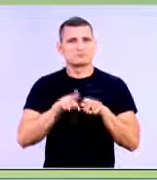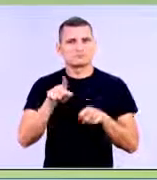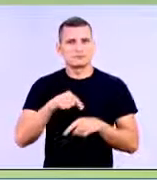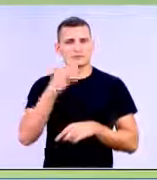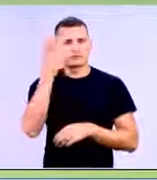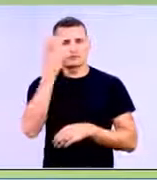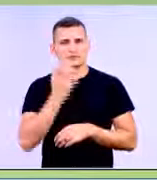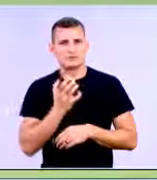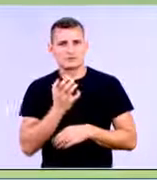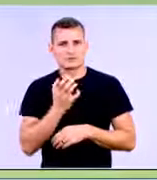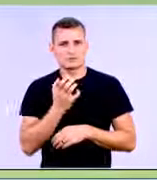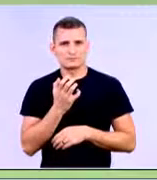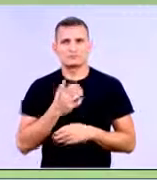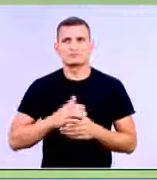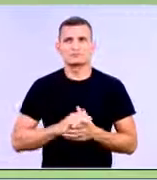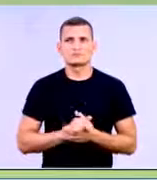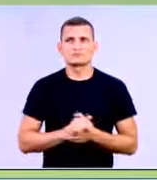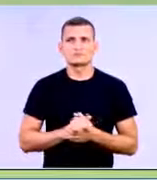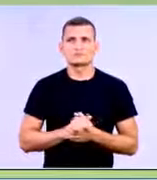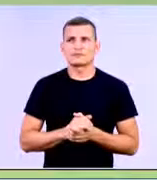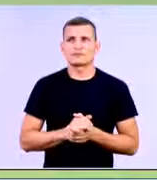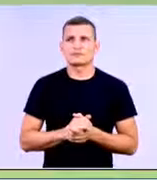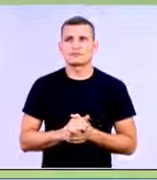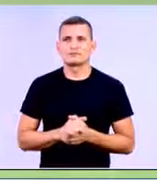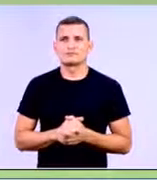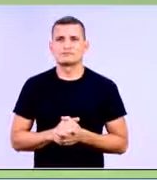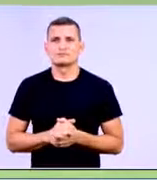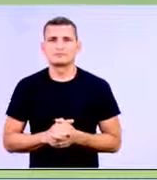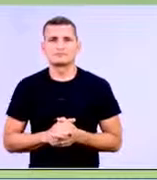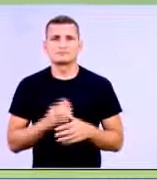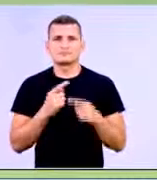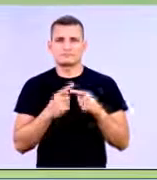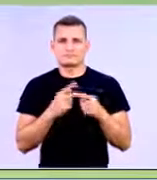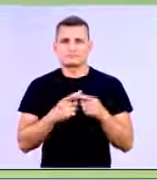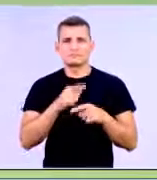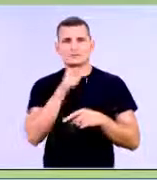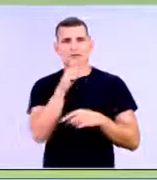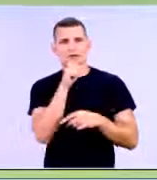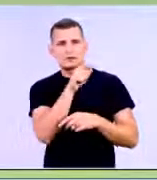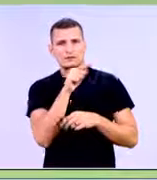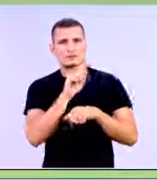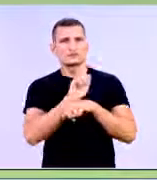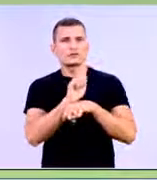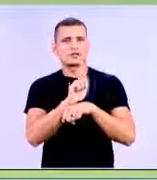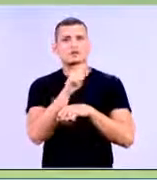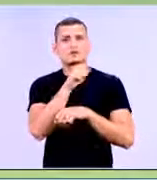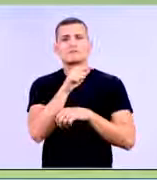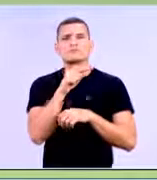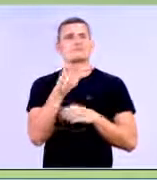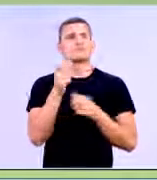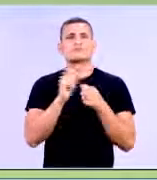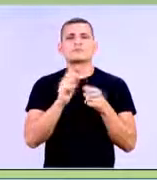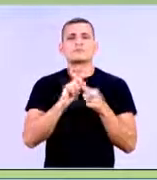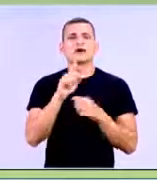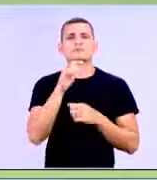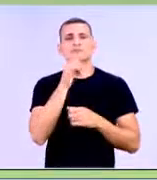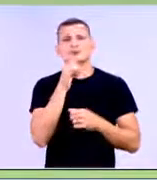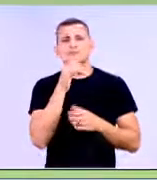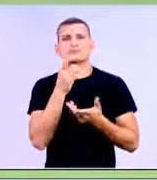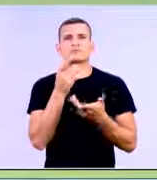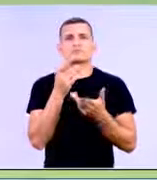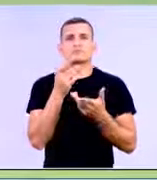professor Fábio? Porque geralmente aquele gestor, ele não faz uma previsão anual,